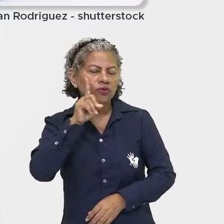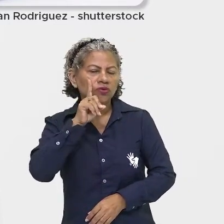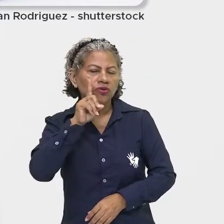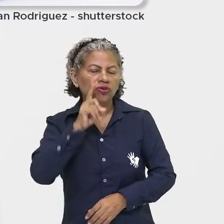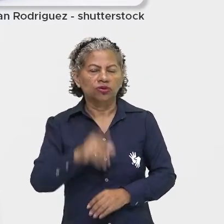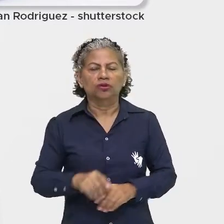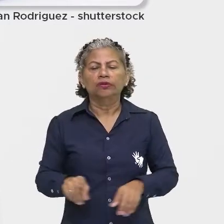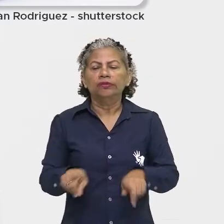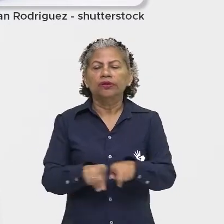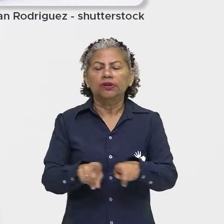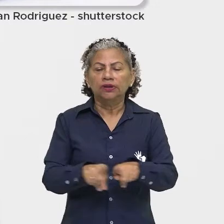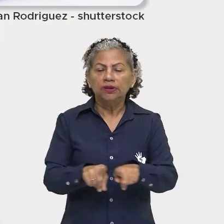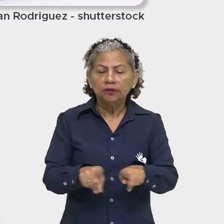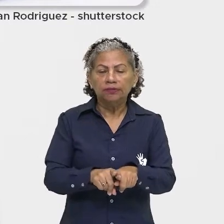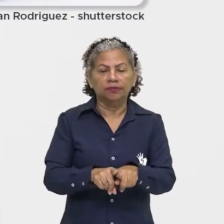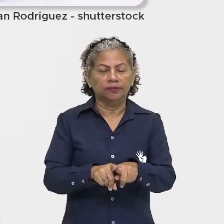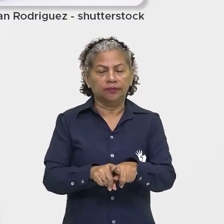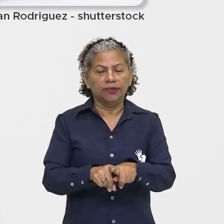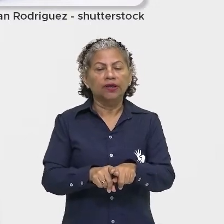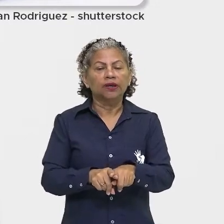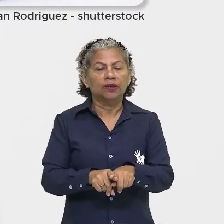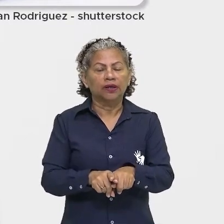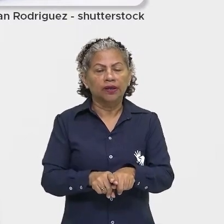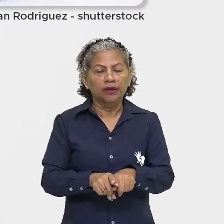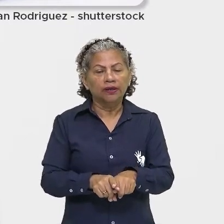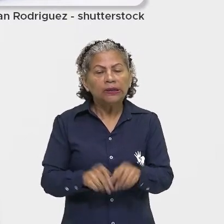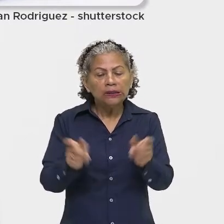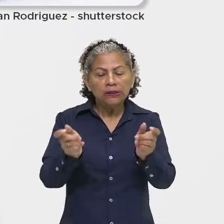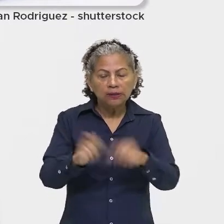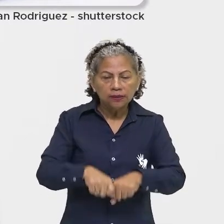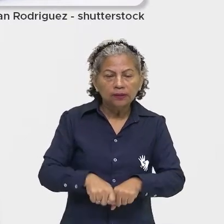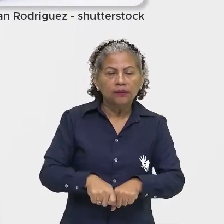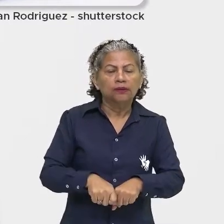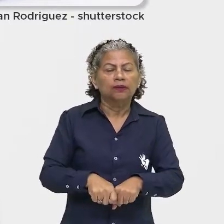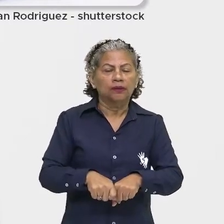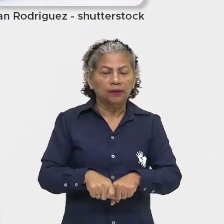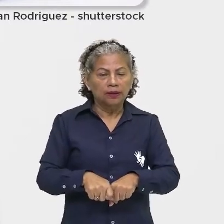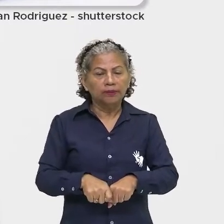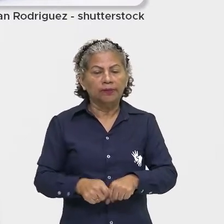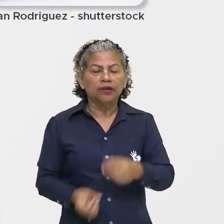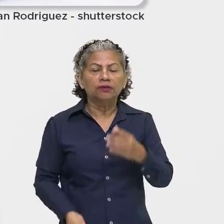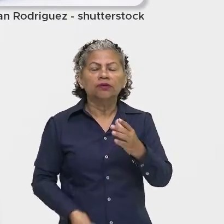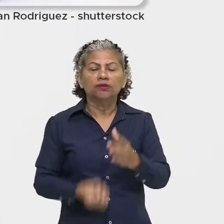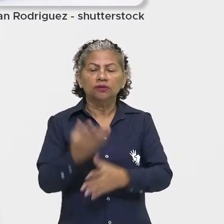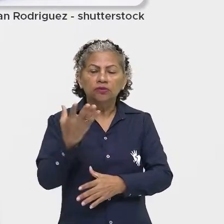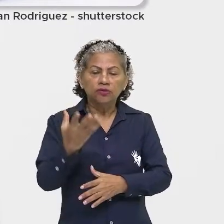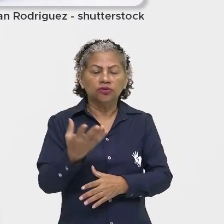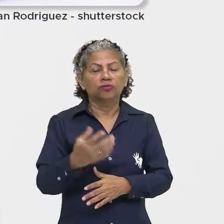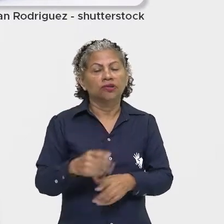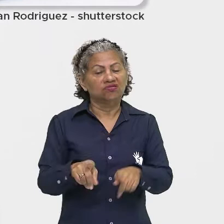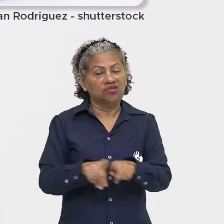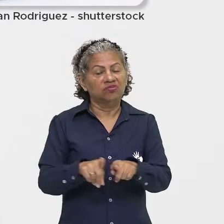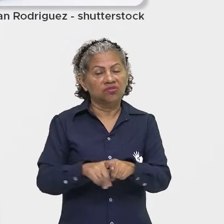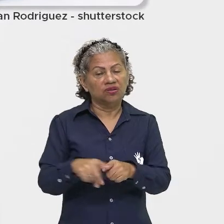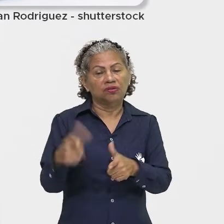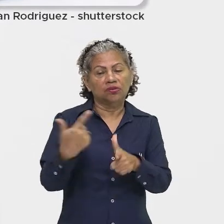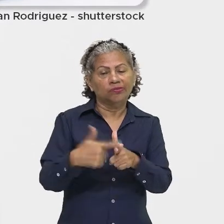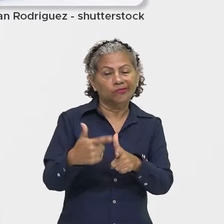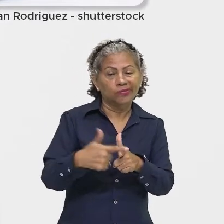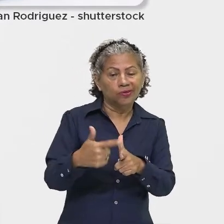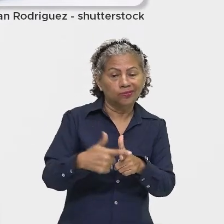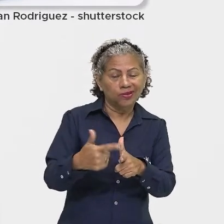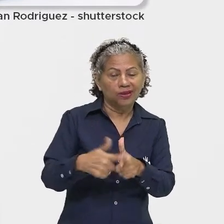mesmo tempo, em que também possibilitou o surgimento de muitos problemas, como os abordados